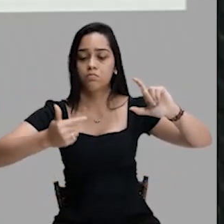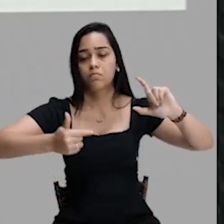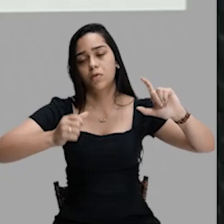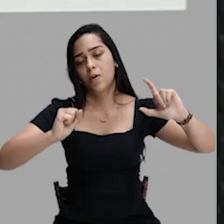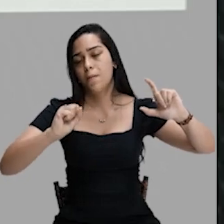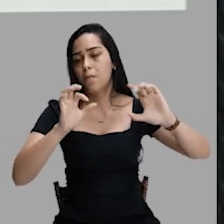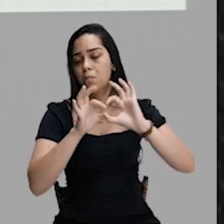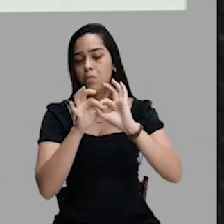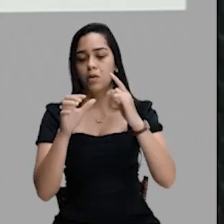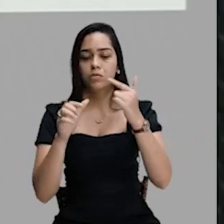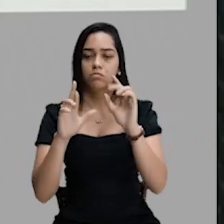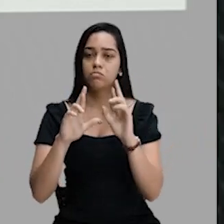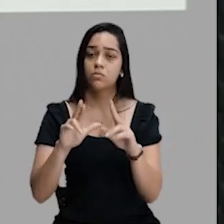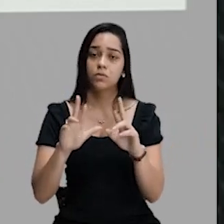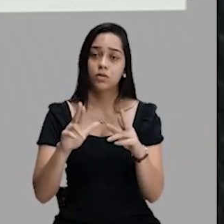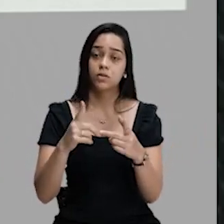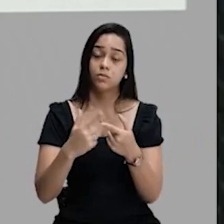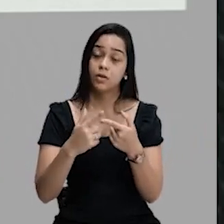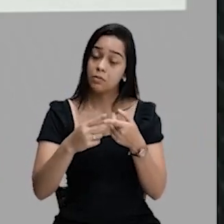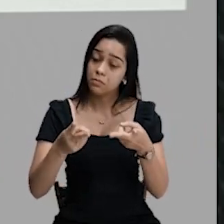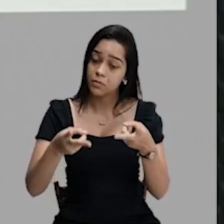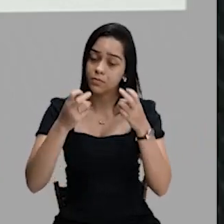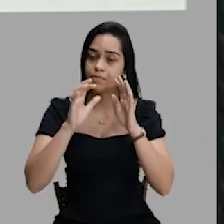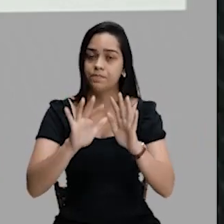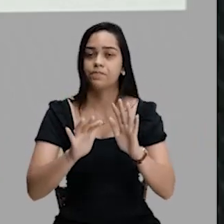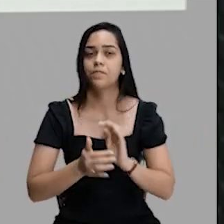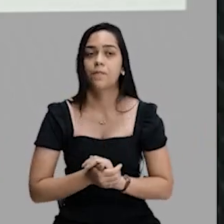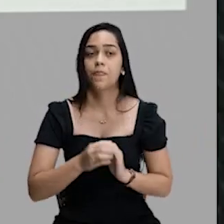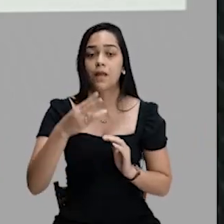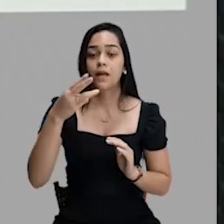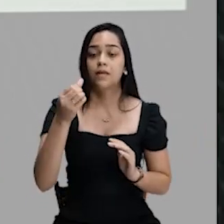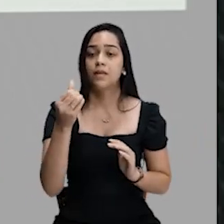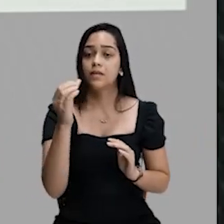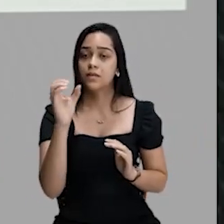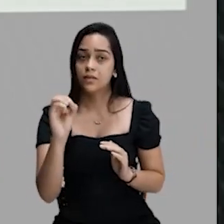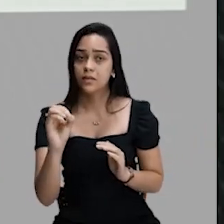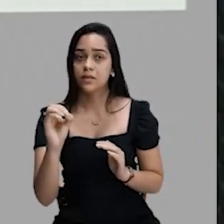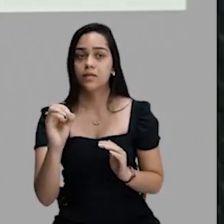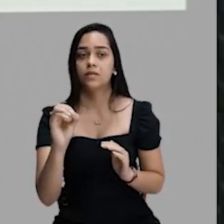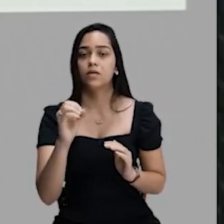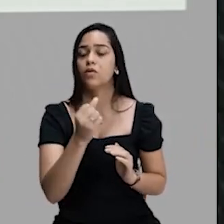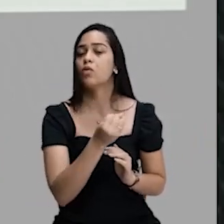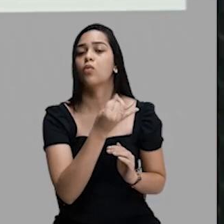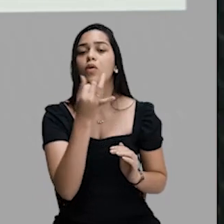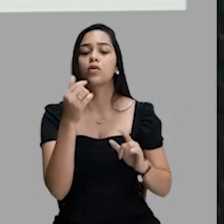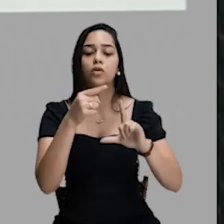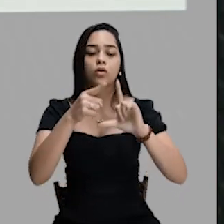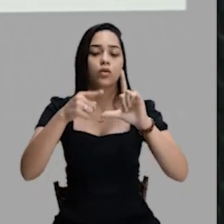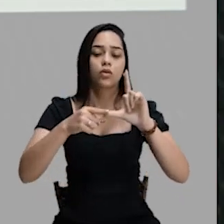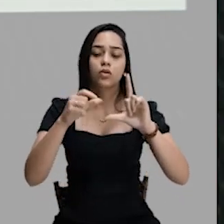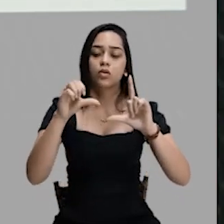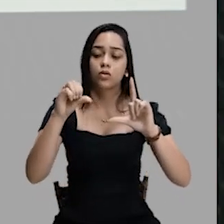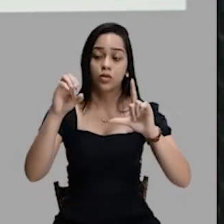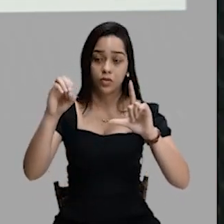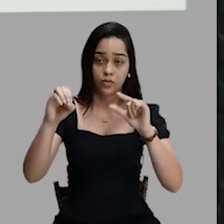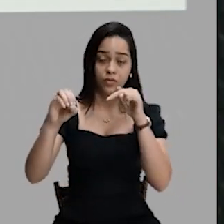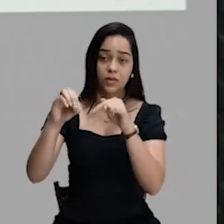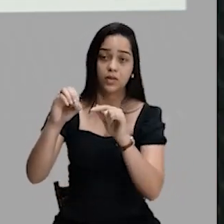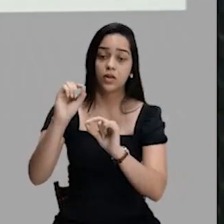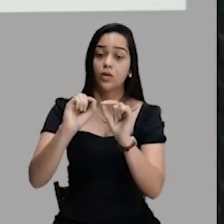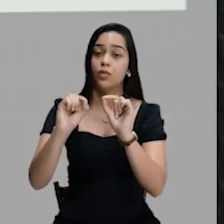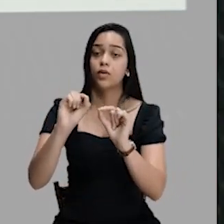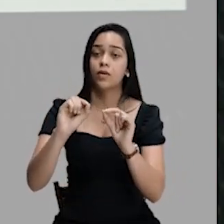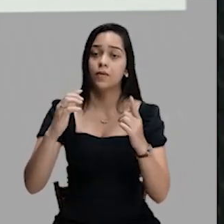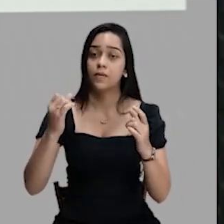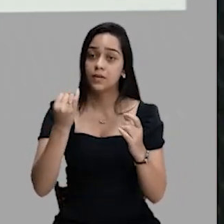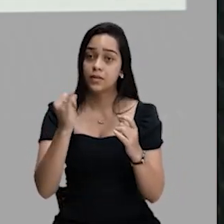assim. Não tem diferença, porque veja só, que 360, quanto é o ângulo de 90 graus, né? É o ângulo